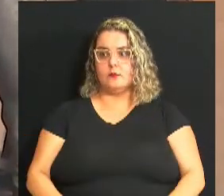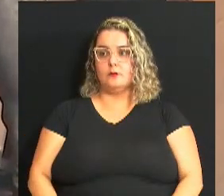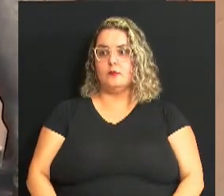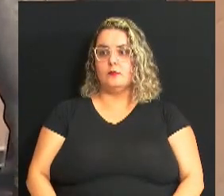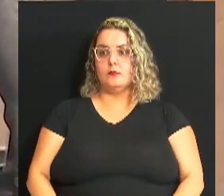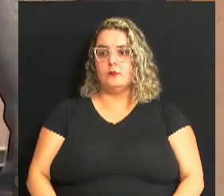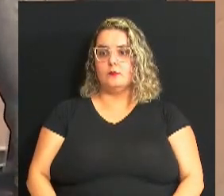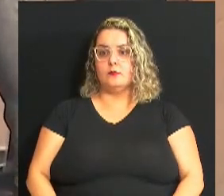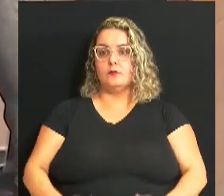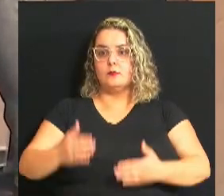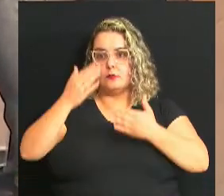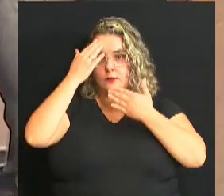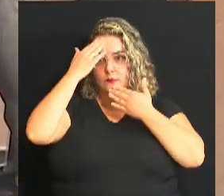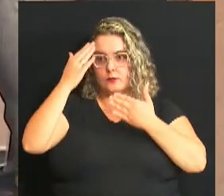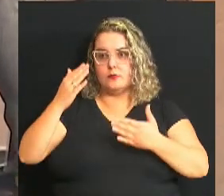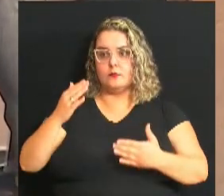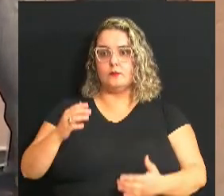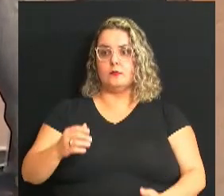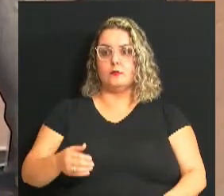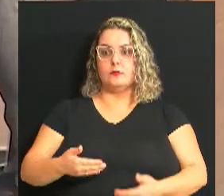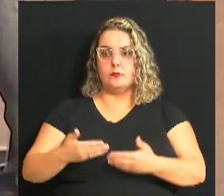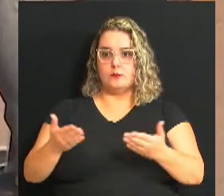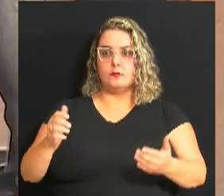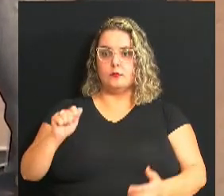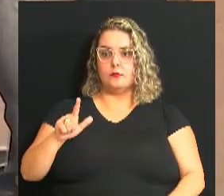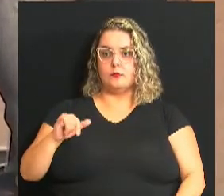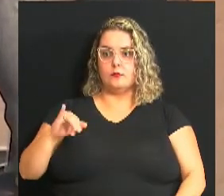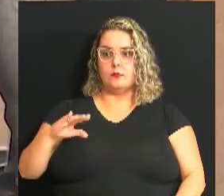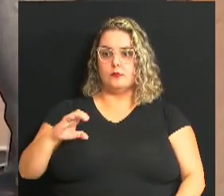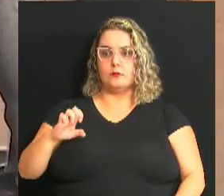Eu que agradeço, Gabriel. Já passo a Alice, então.